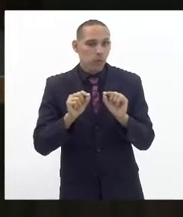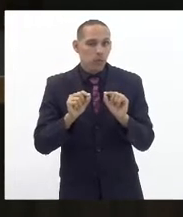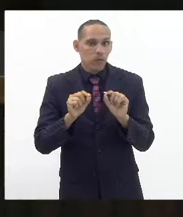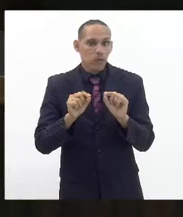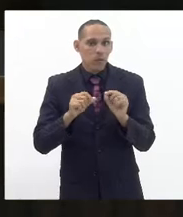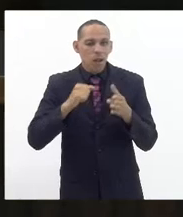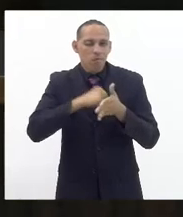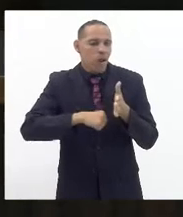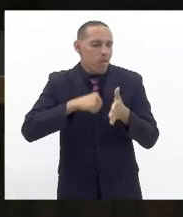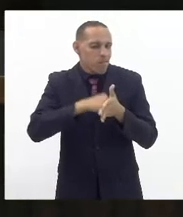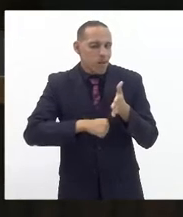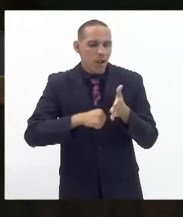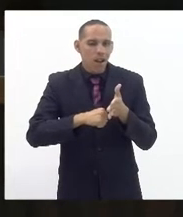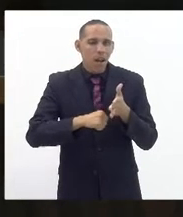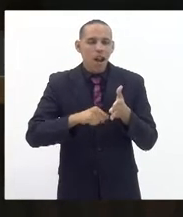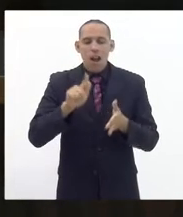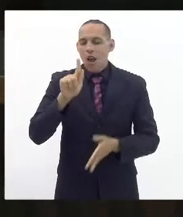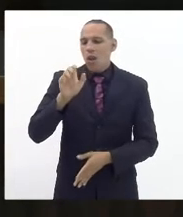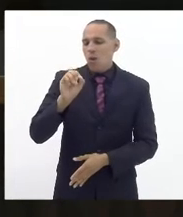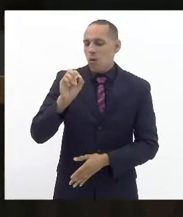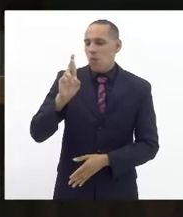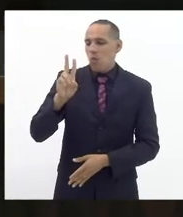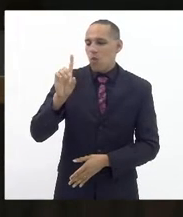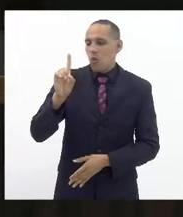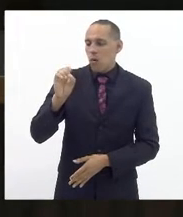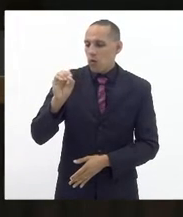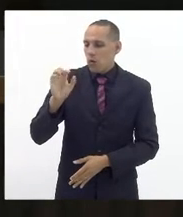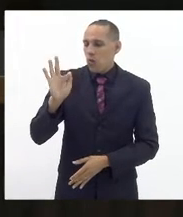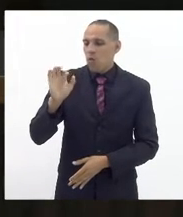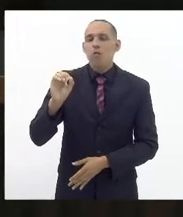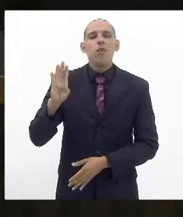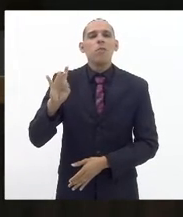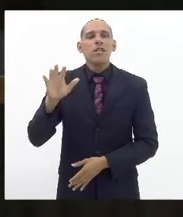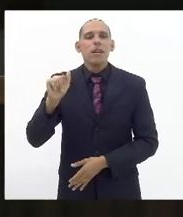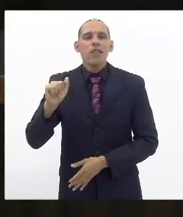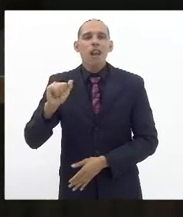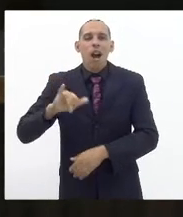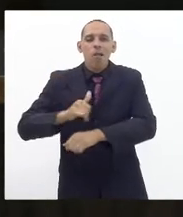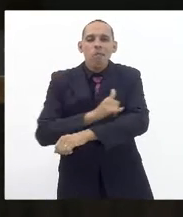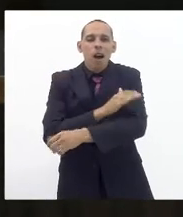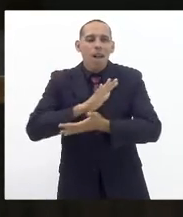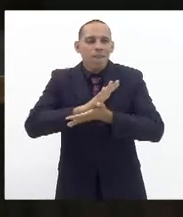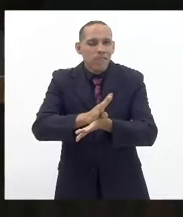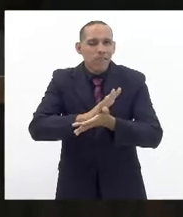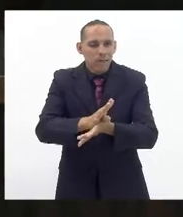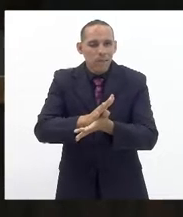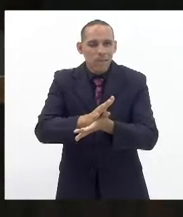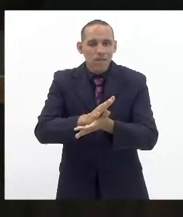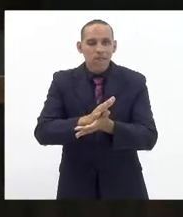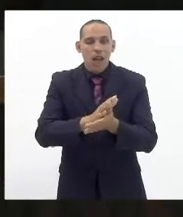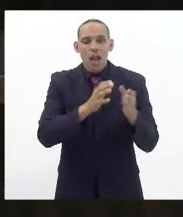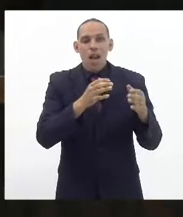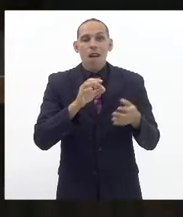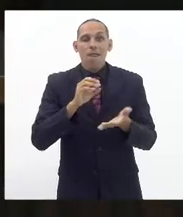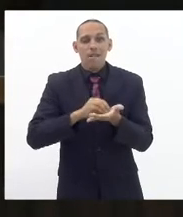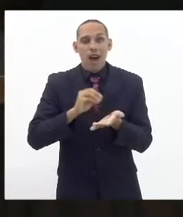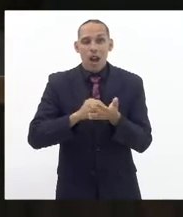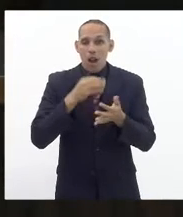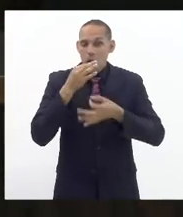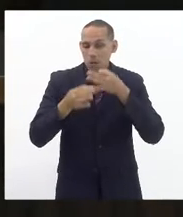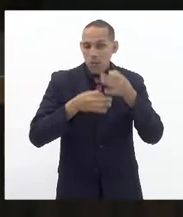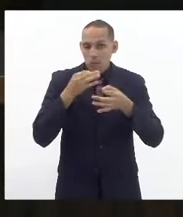e Combate à Gordofobia em todo o Estado do Rio de Janeiro. Pareceres das Comissões de Constituição e Justiça pela